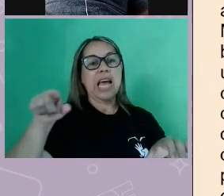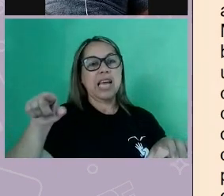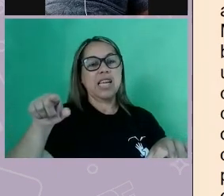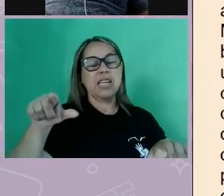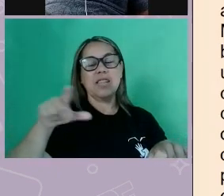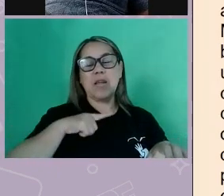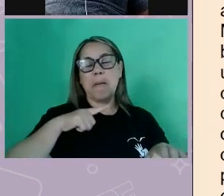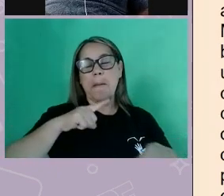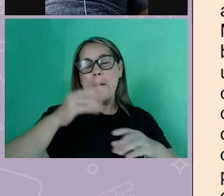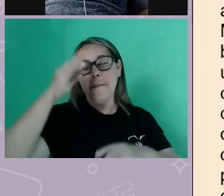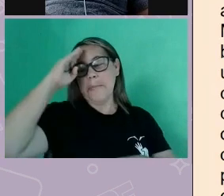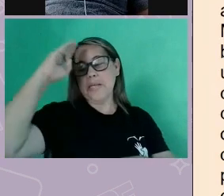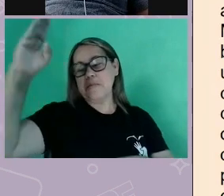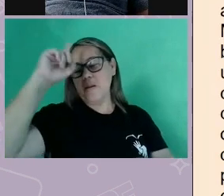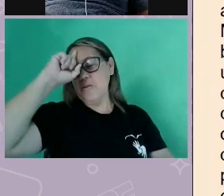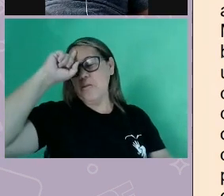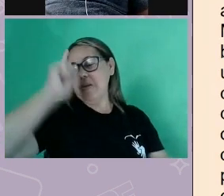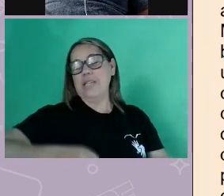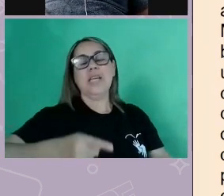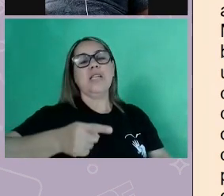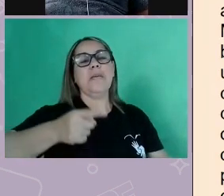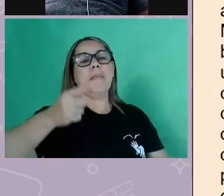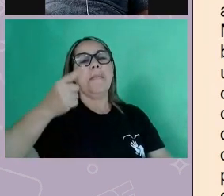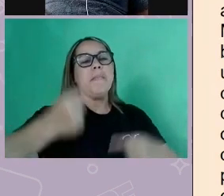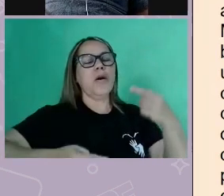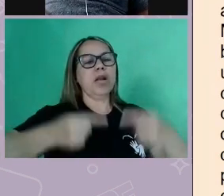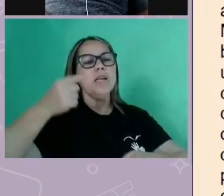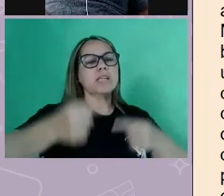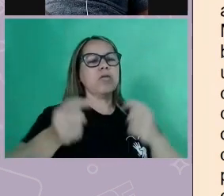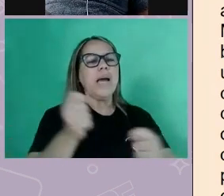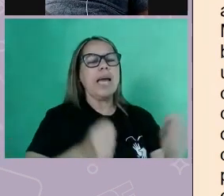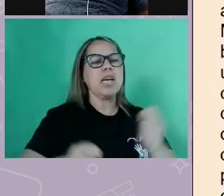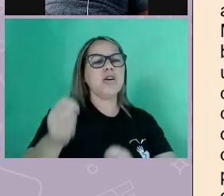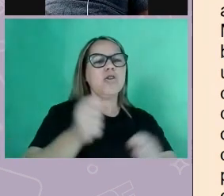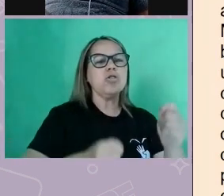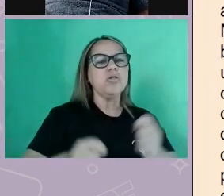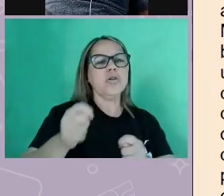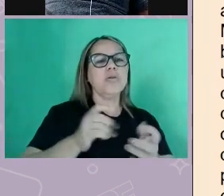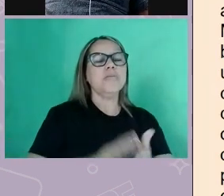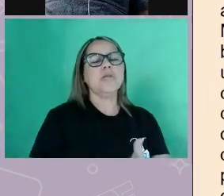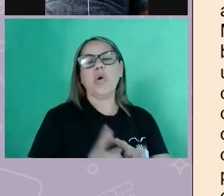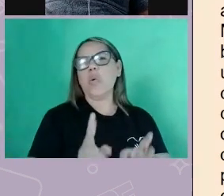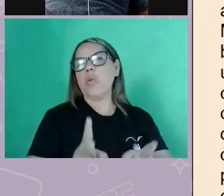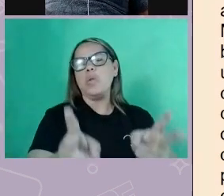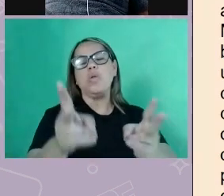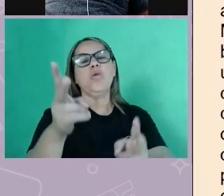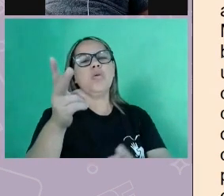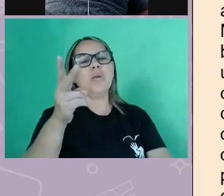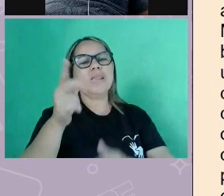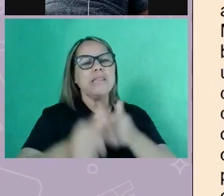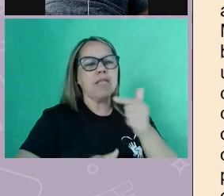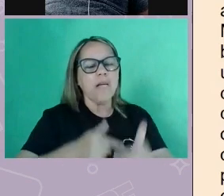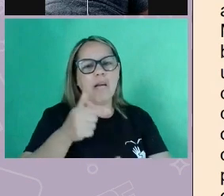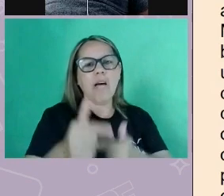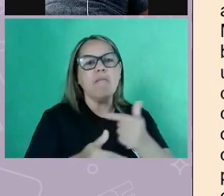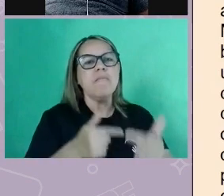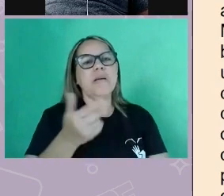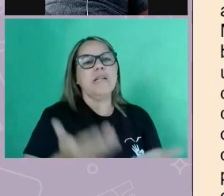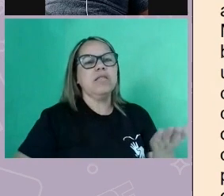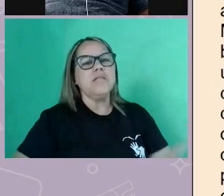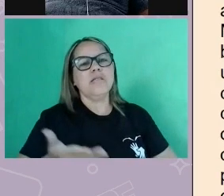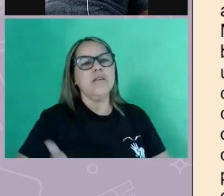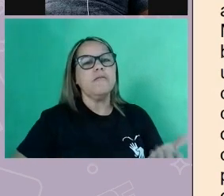econômica e administrativa predomínio do trabalho servil agricultura como base da